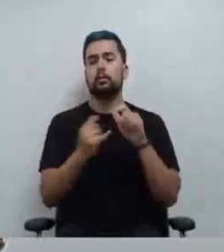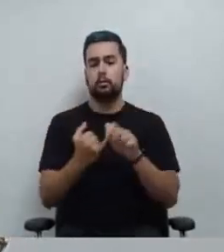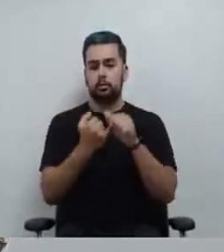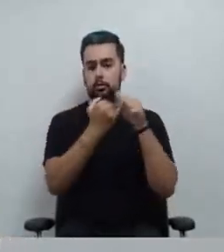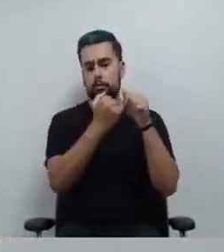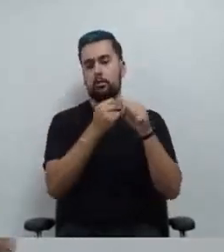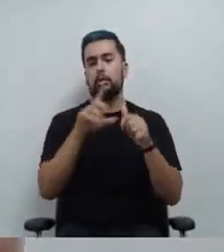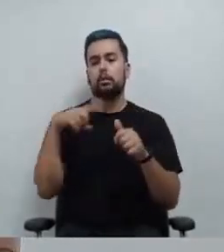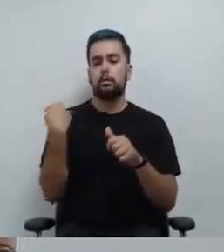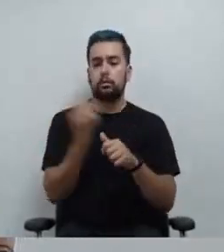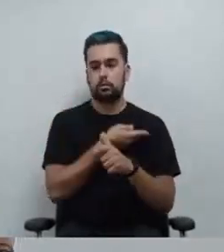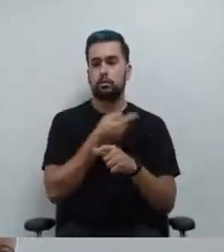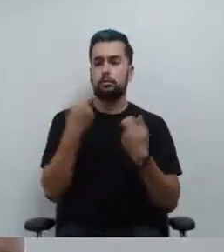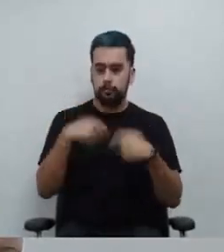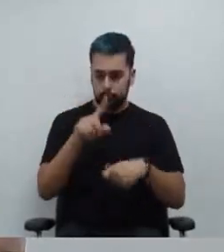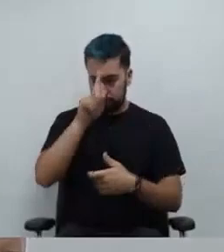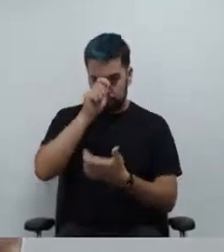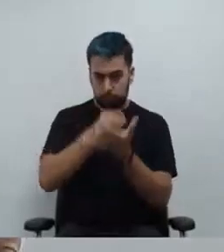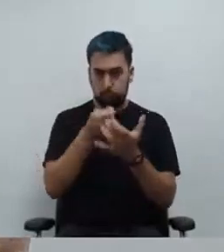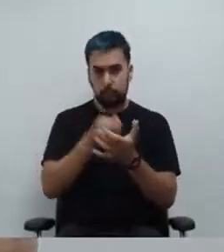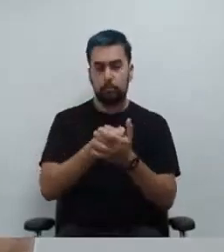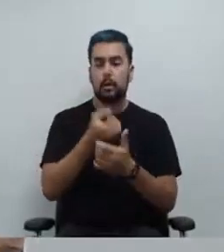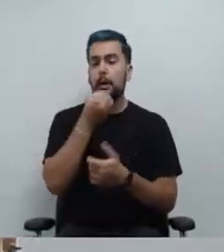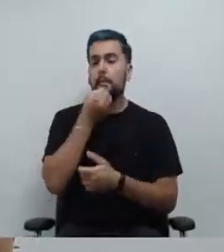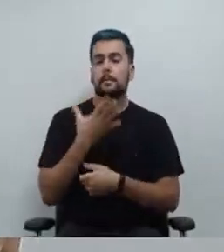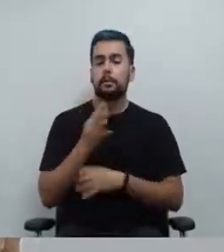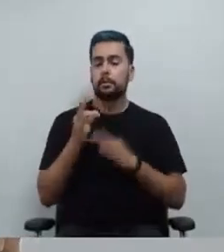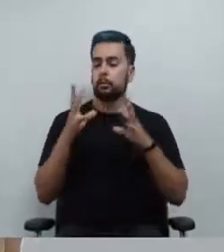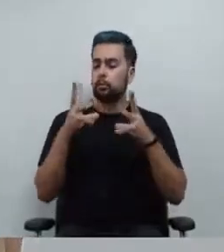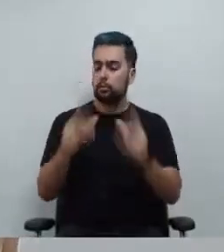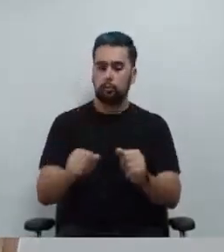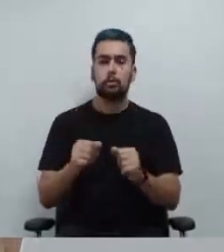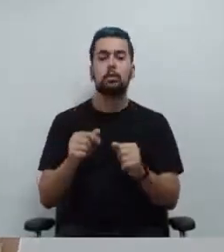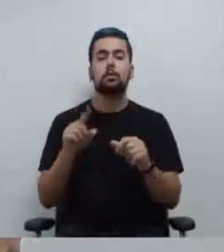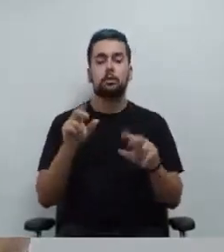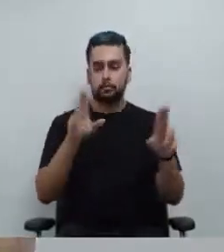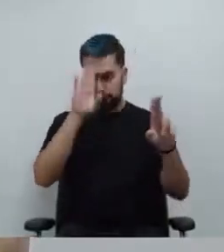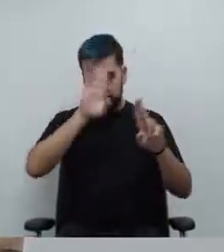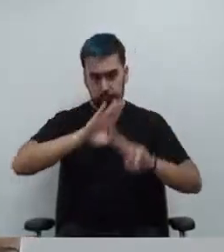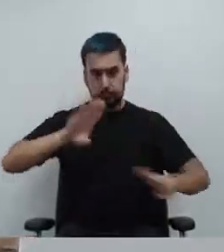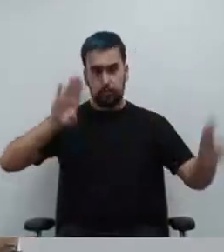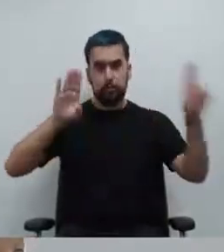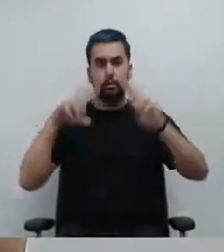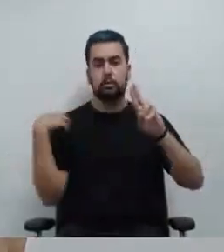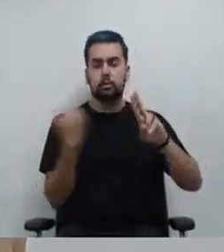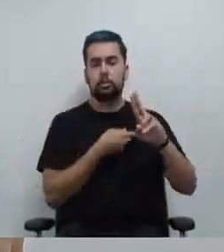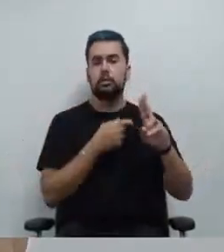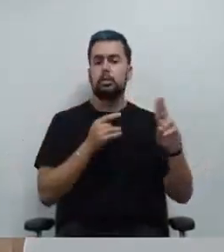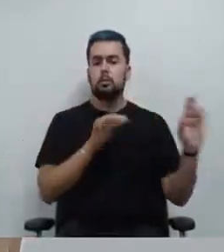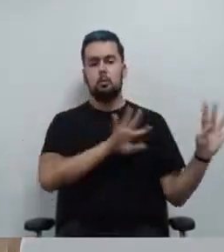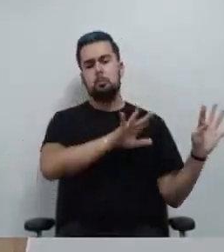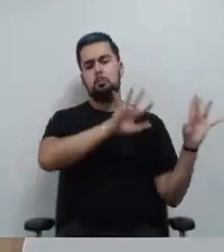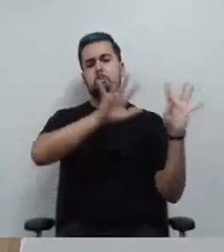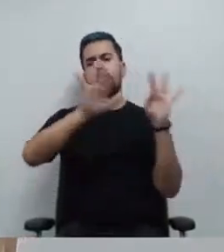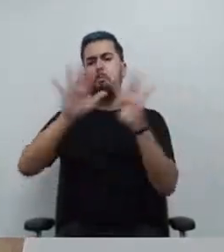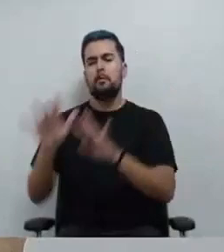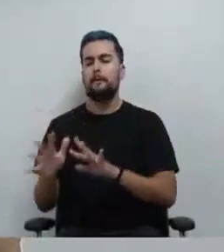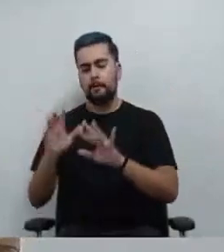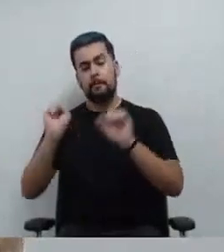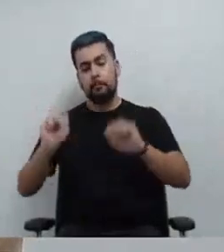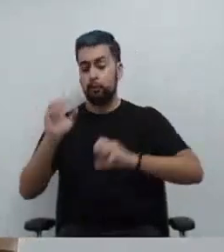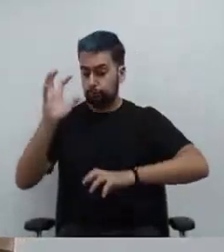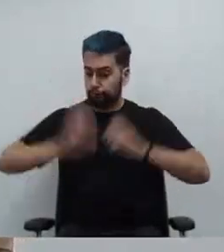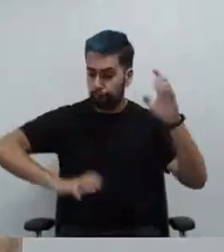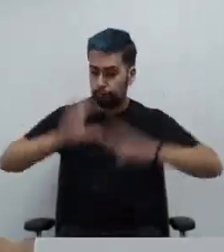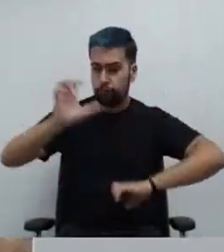bem de todos, especialmente dos usuários. A gente realiza atendimentos de massa e, vez ou outra, podem ocorrer conflitos. Isso